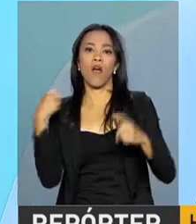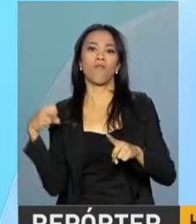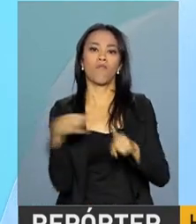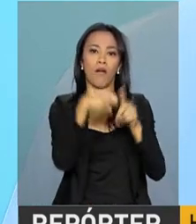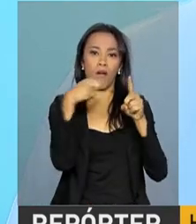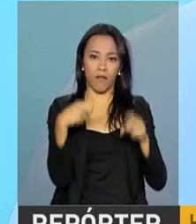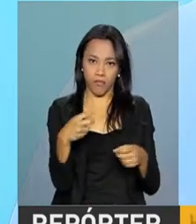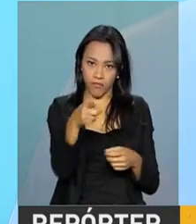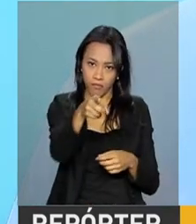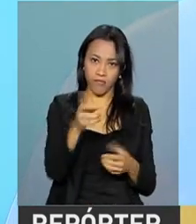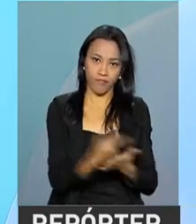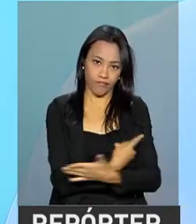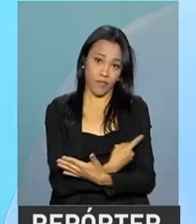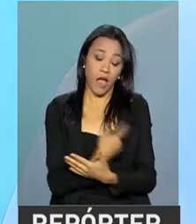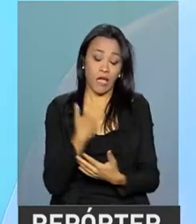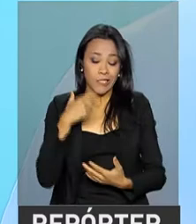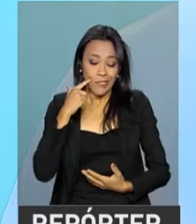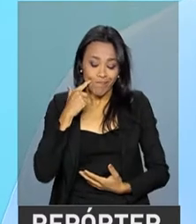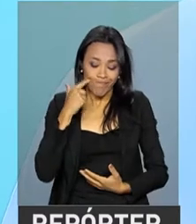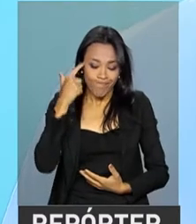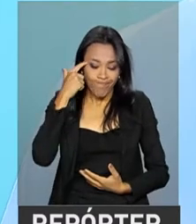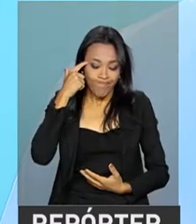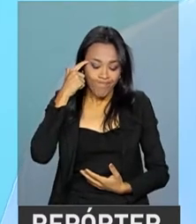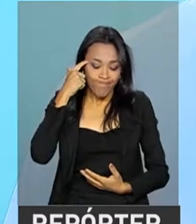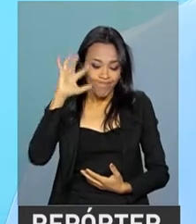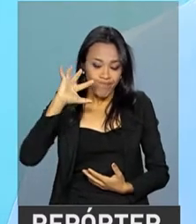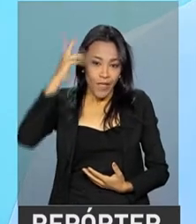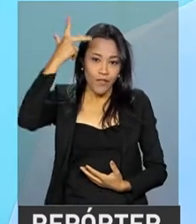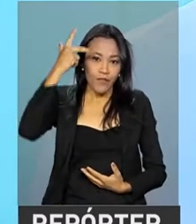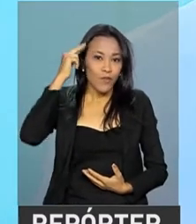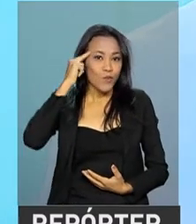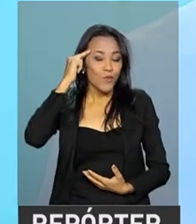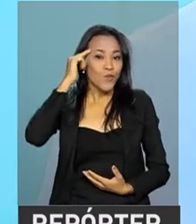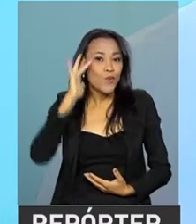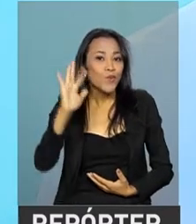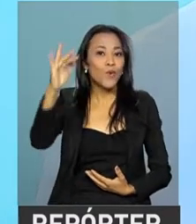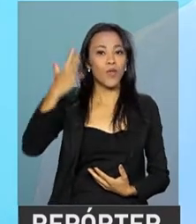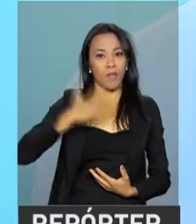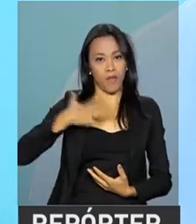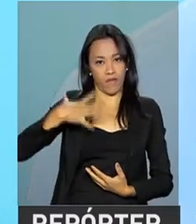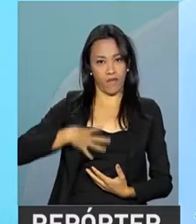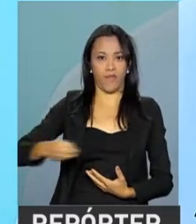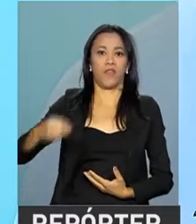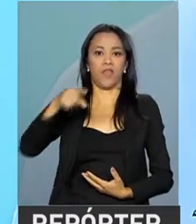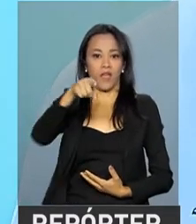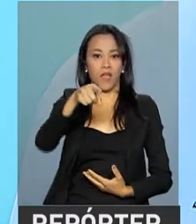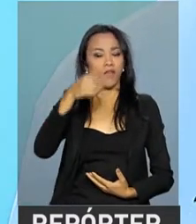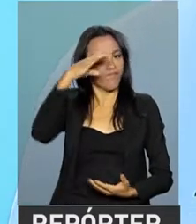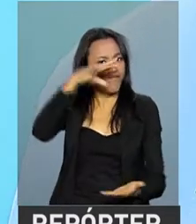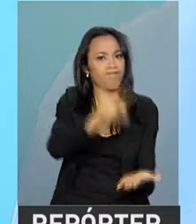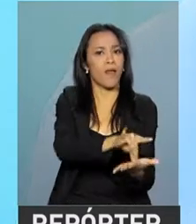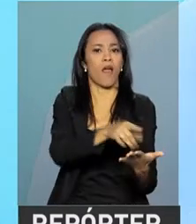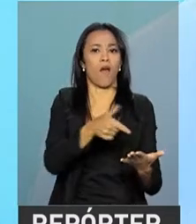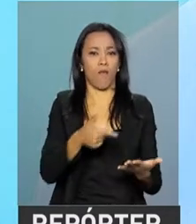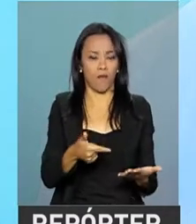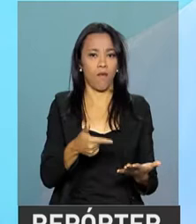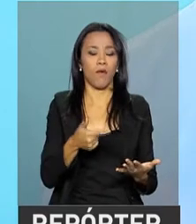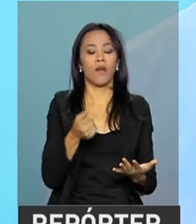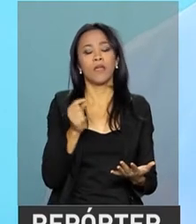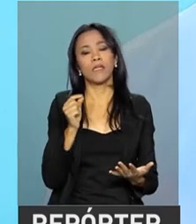e nós resolvemos transformar um sonho da nossa filha rafaella é uma realidade